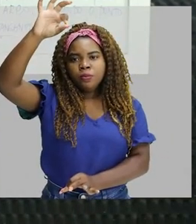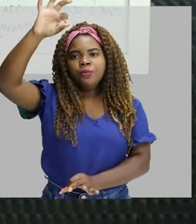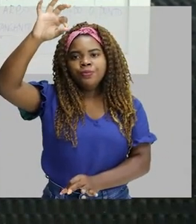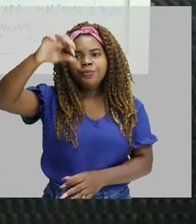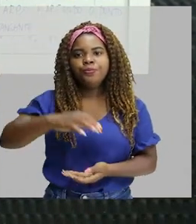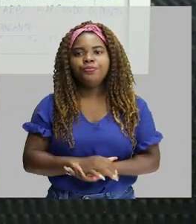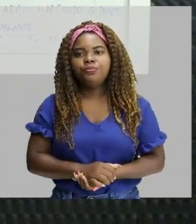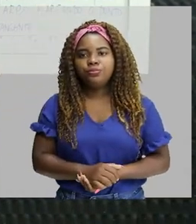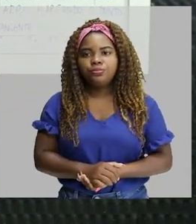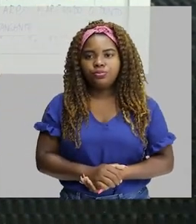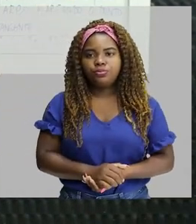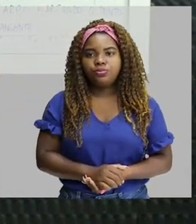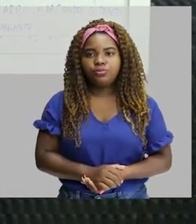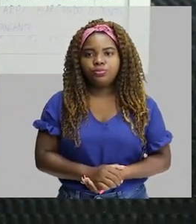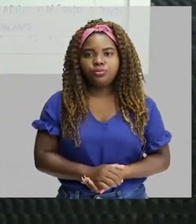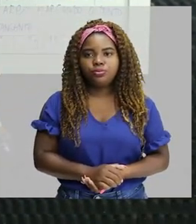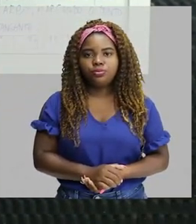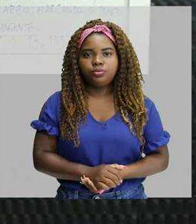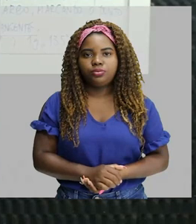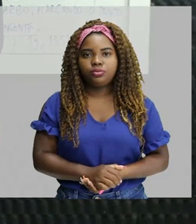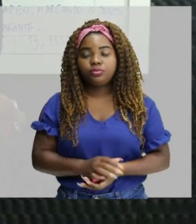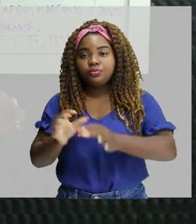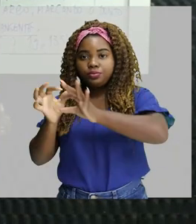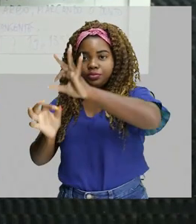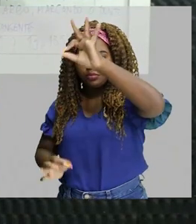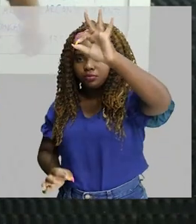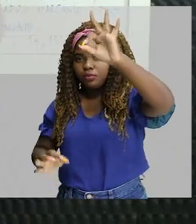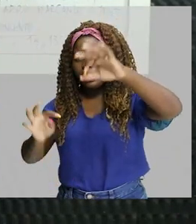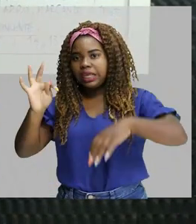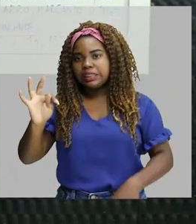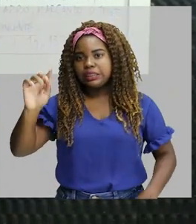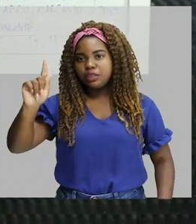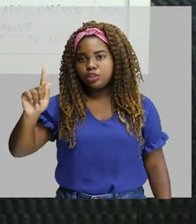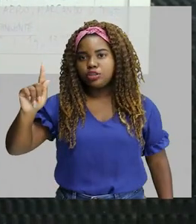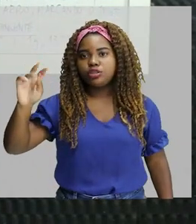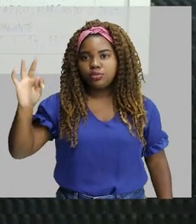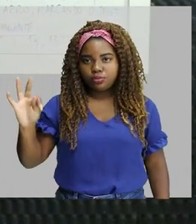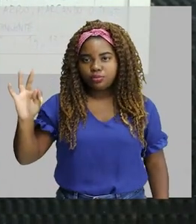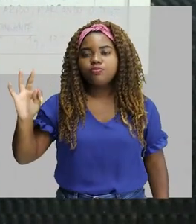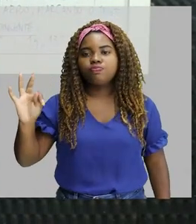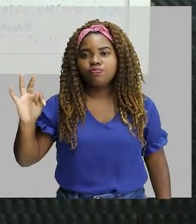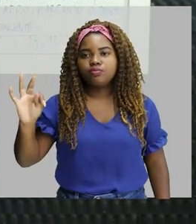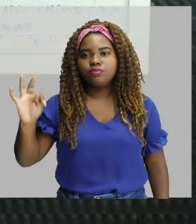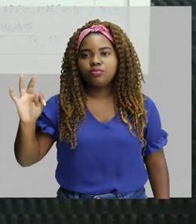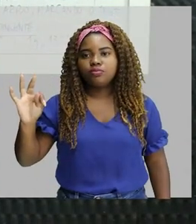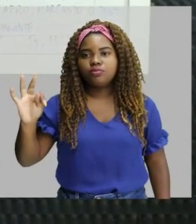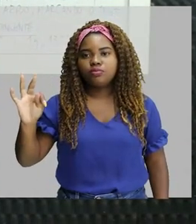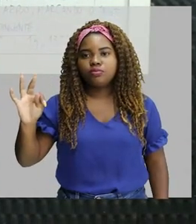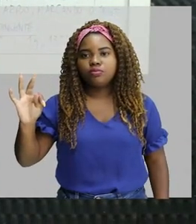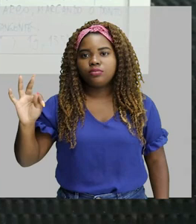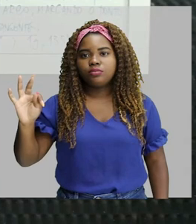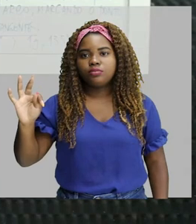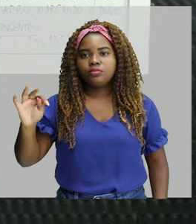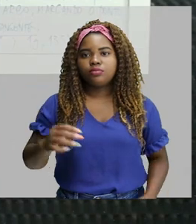aqui tá nesse eixo que ele é tangente a circunferência paralela ao eixo Y certo